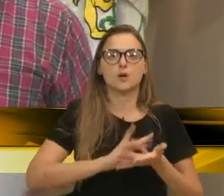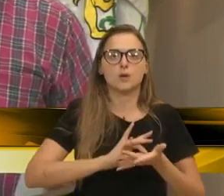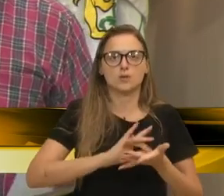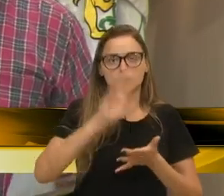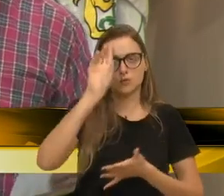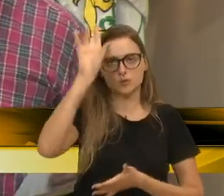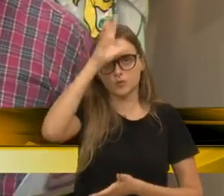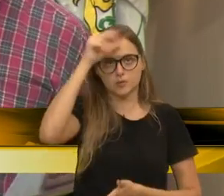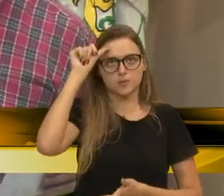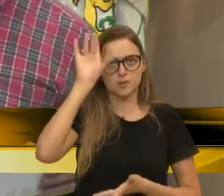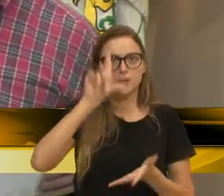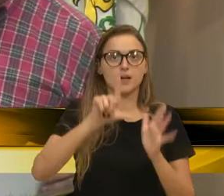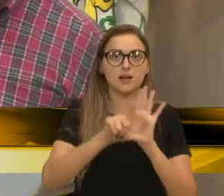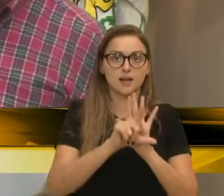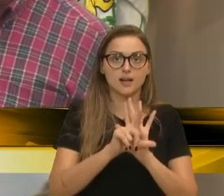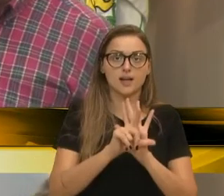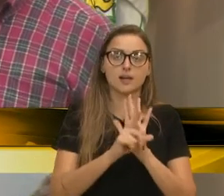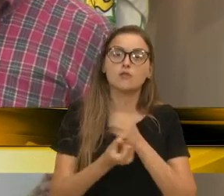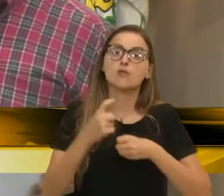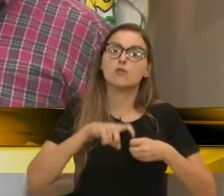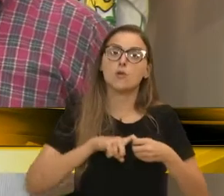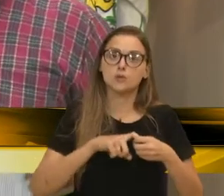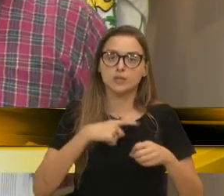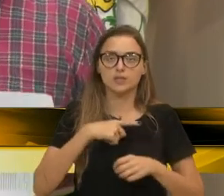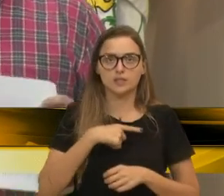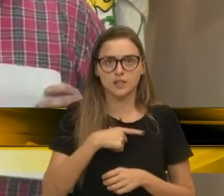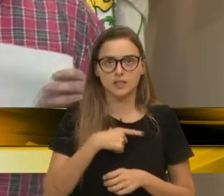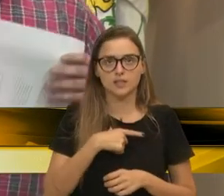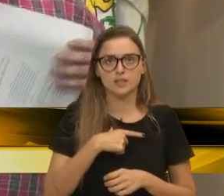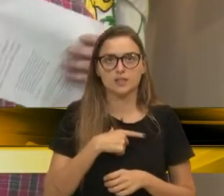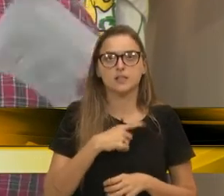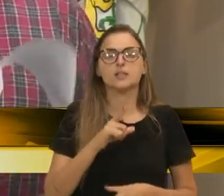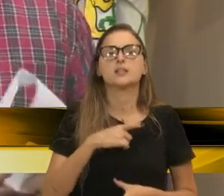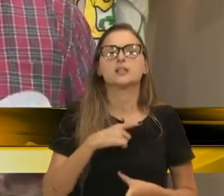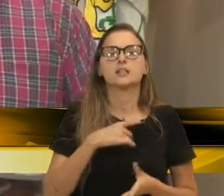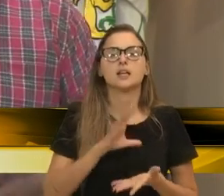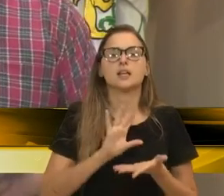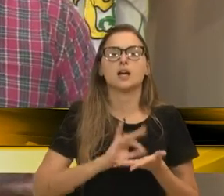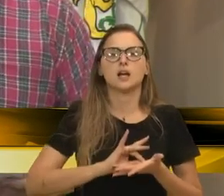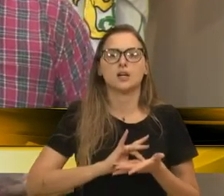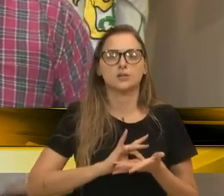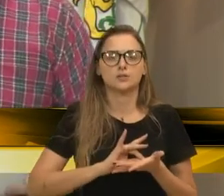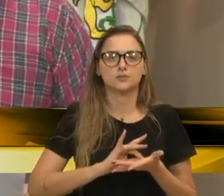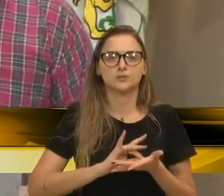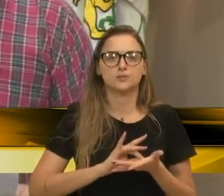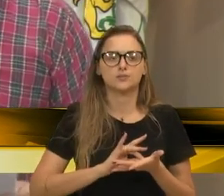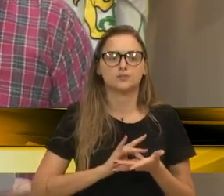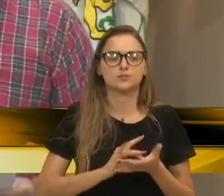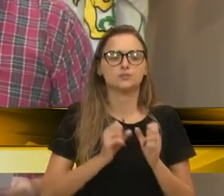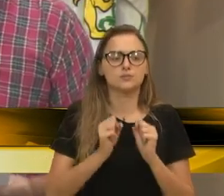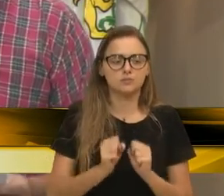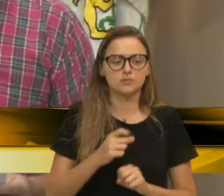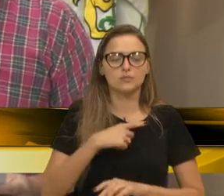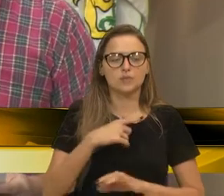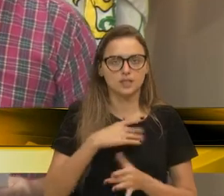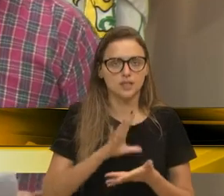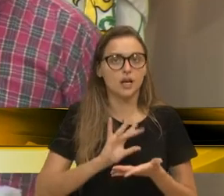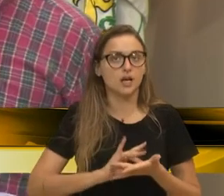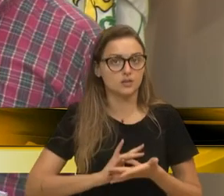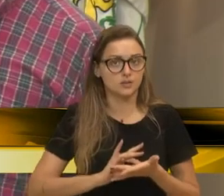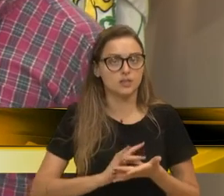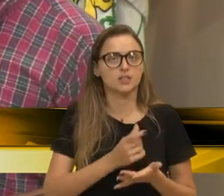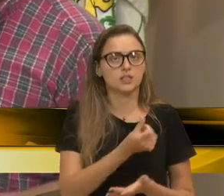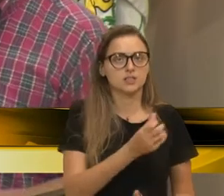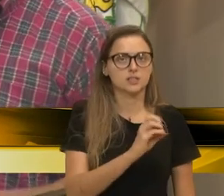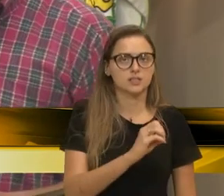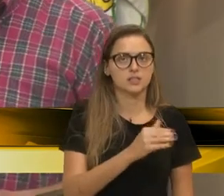novamente essa lei que já existe aqui, que daí ela tem essa regulamentação, pode ter essa regulamentação, que de